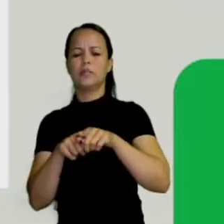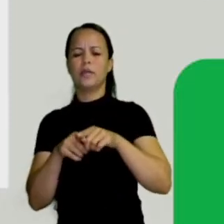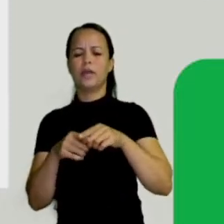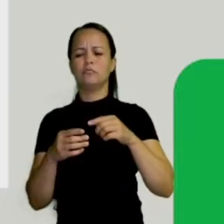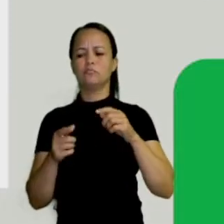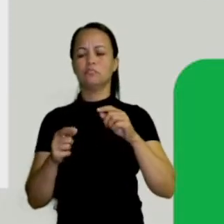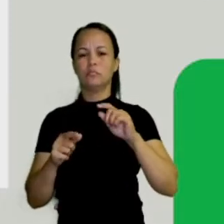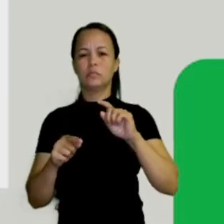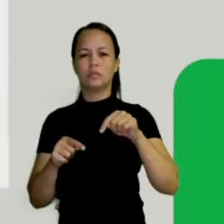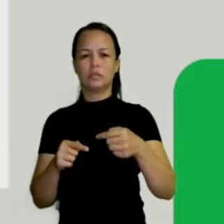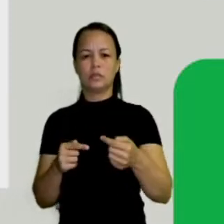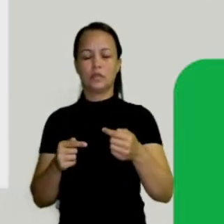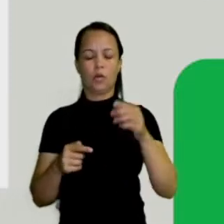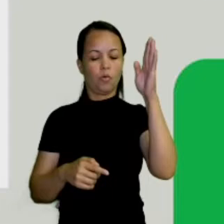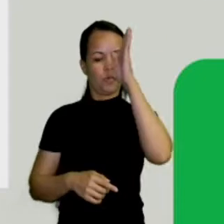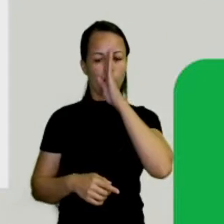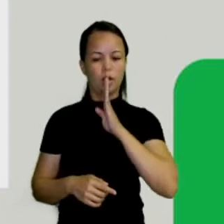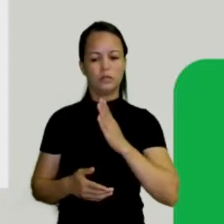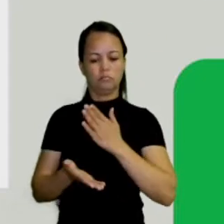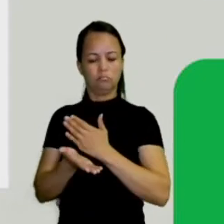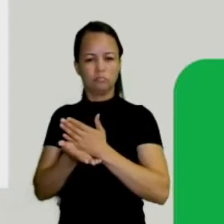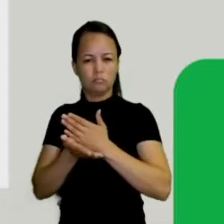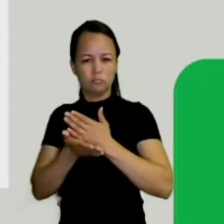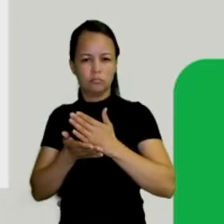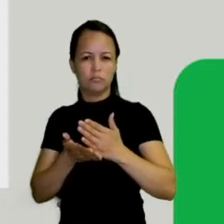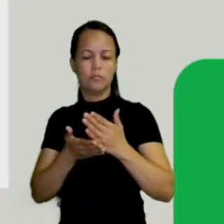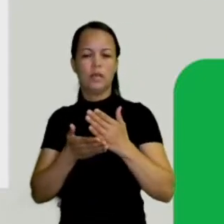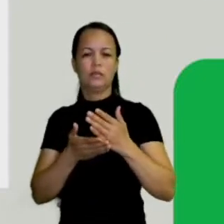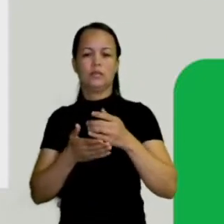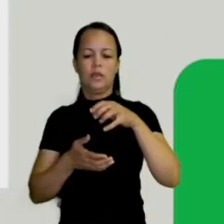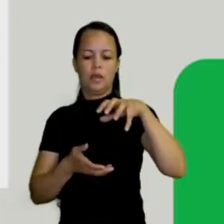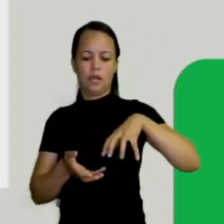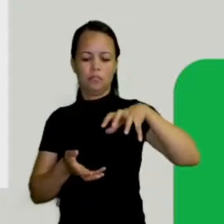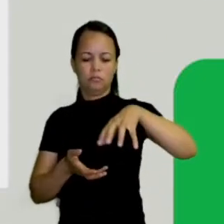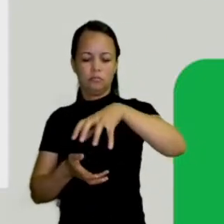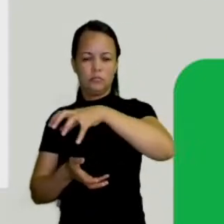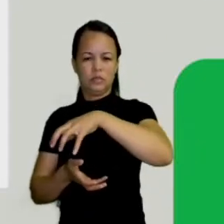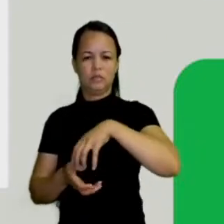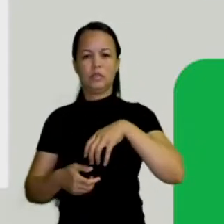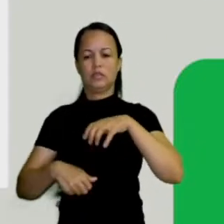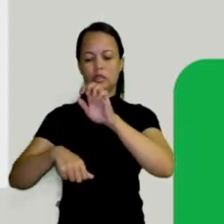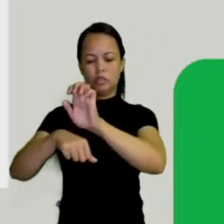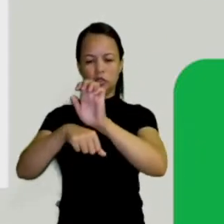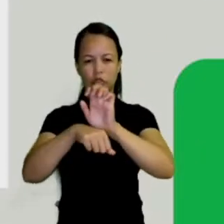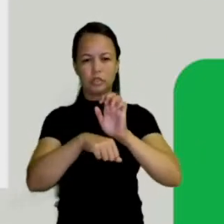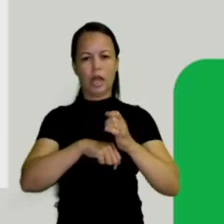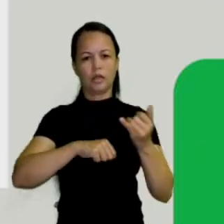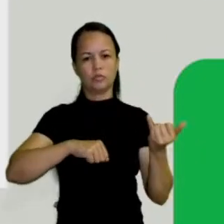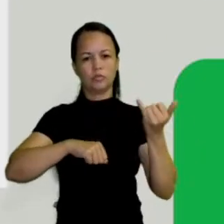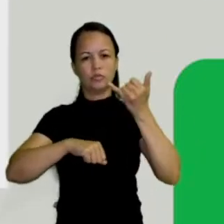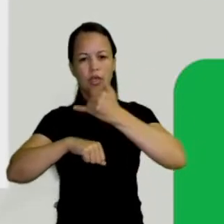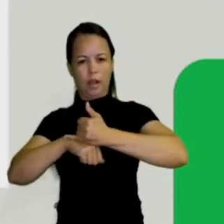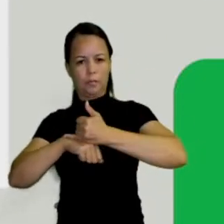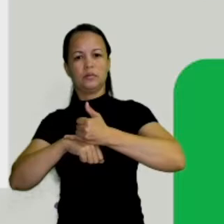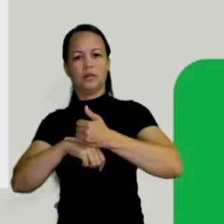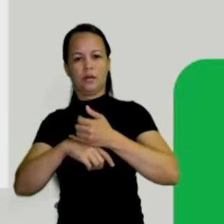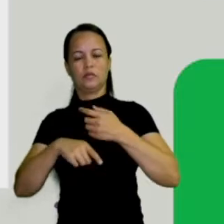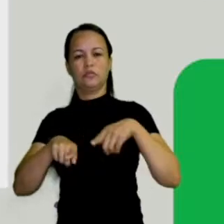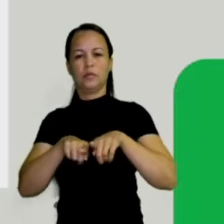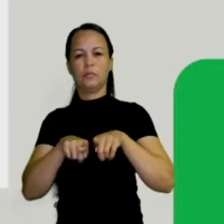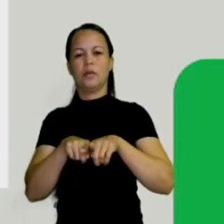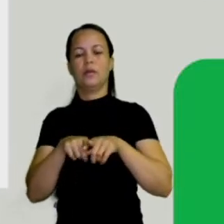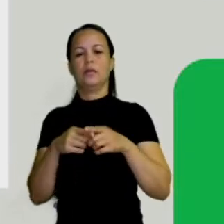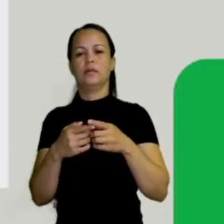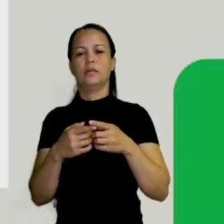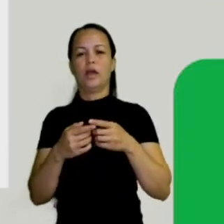de então, o Brasil começa a ter essa divisão em estados e capitais. Aí os estados eles começam a surgir